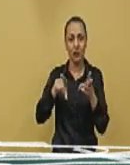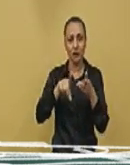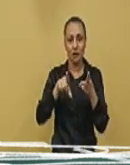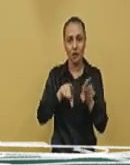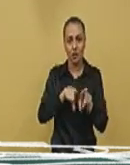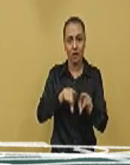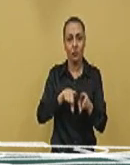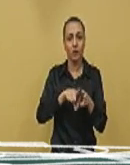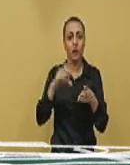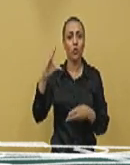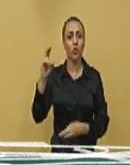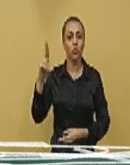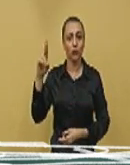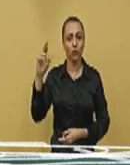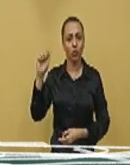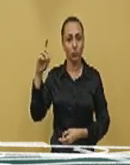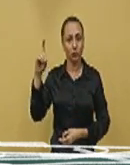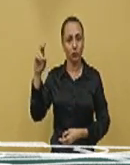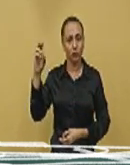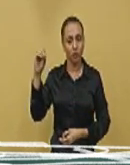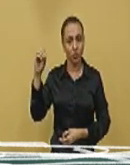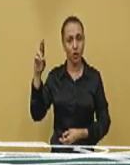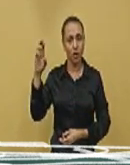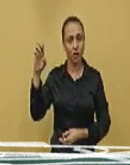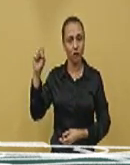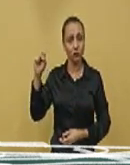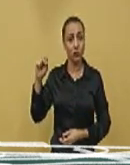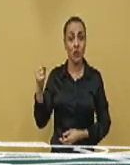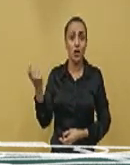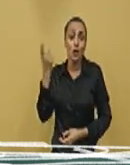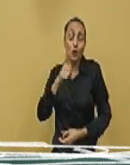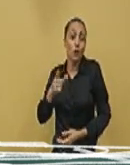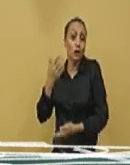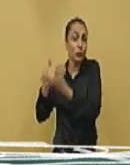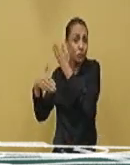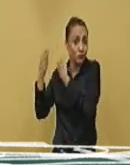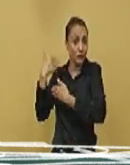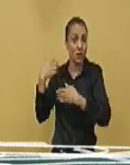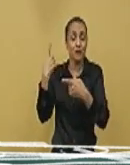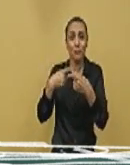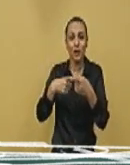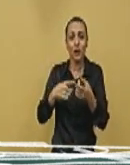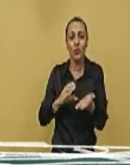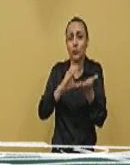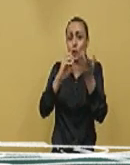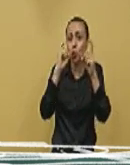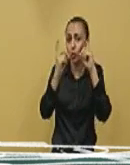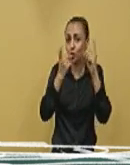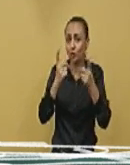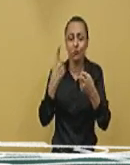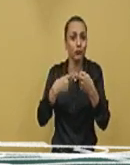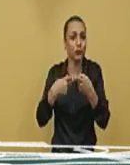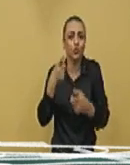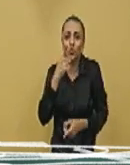fim do ano passado, pelo cúmulo de reuniões dos conselhos, não por acúmulo de